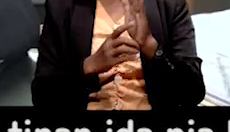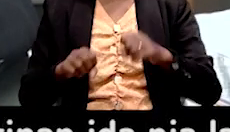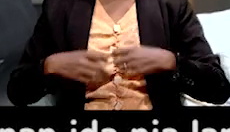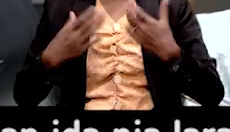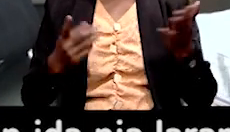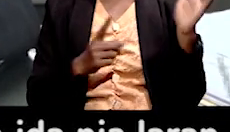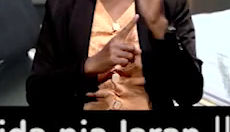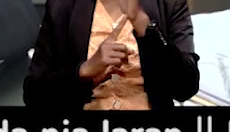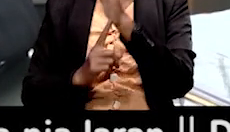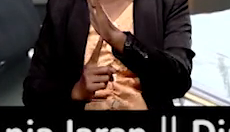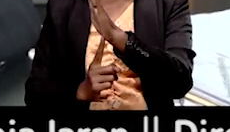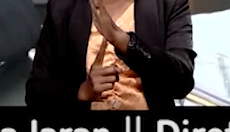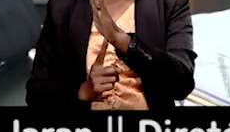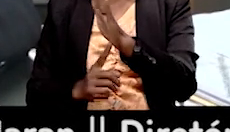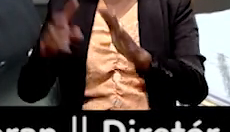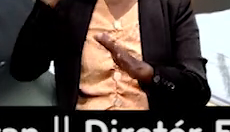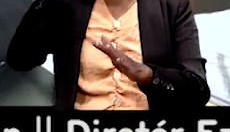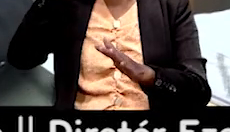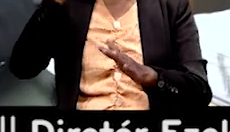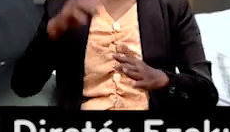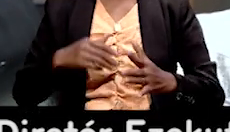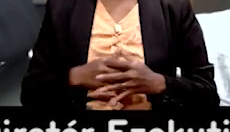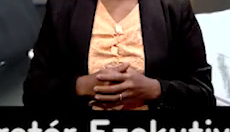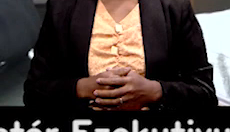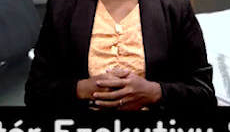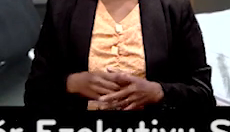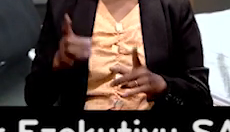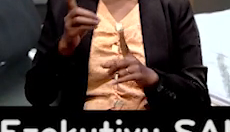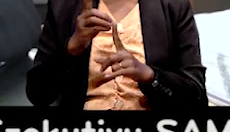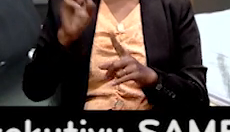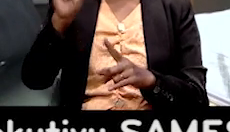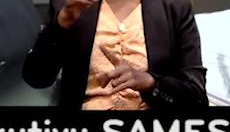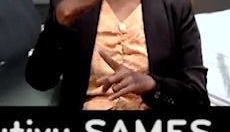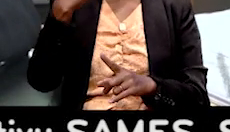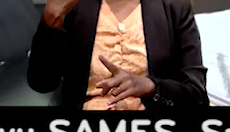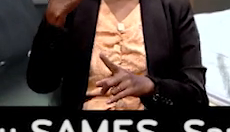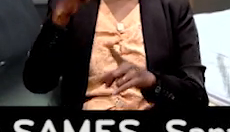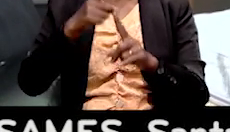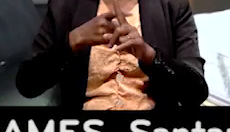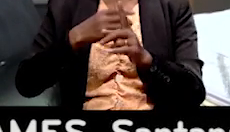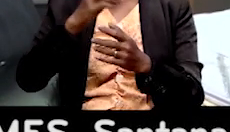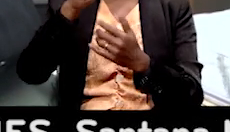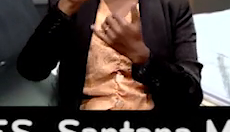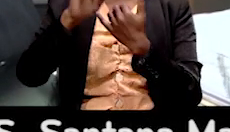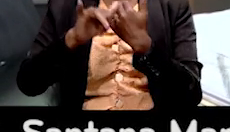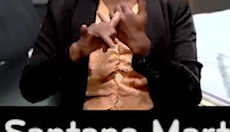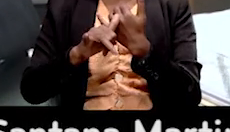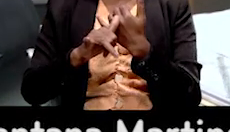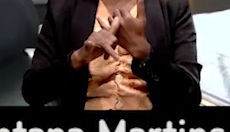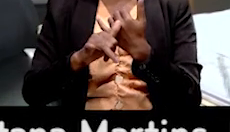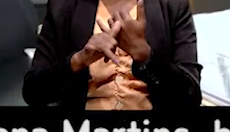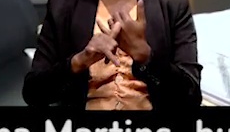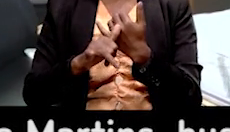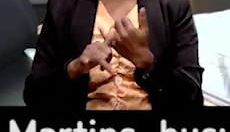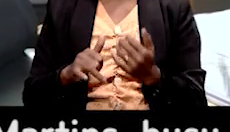babe somnistra iha dia kinje de juno ne ai moro